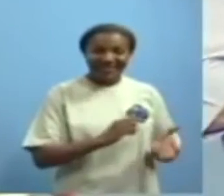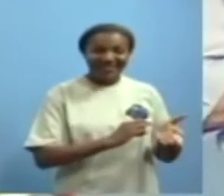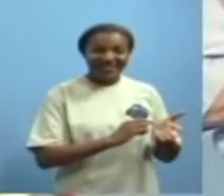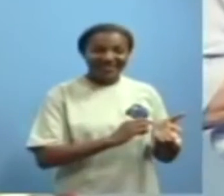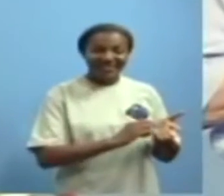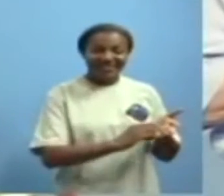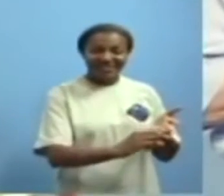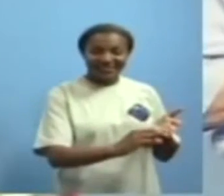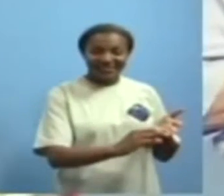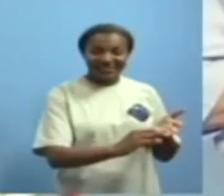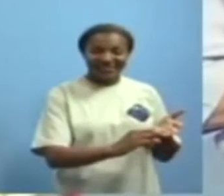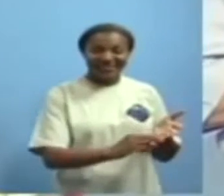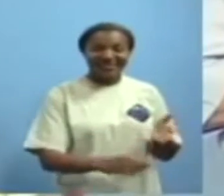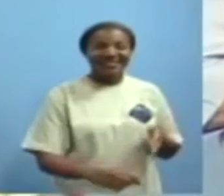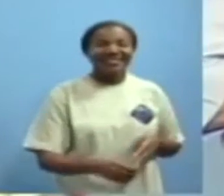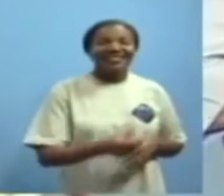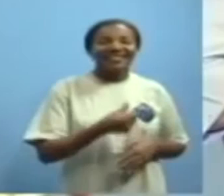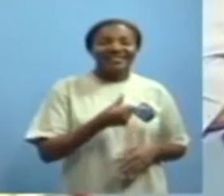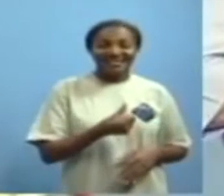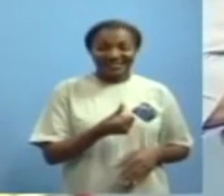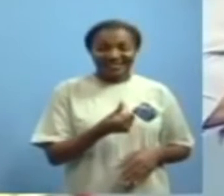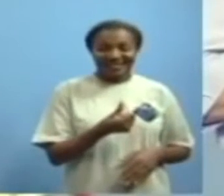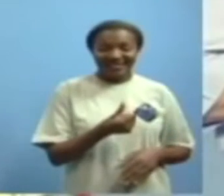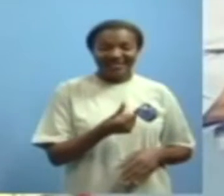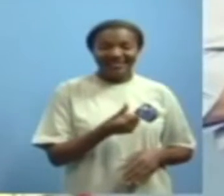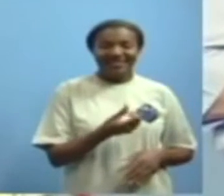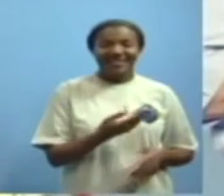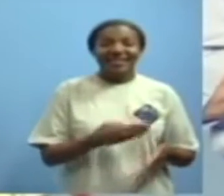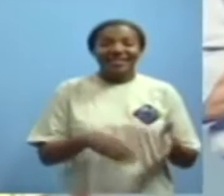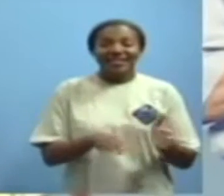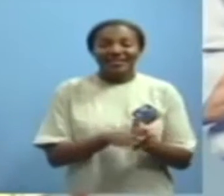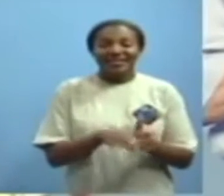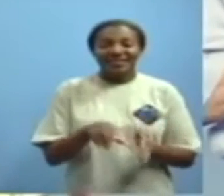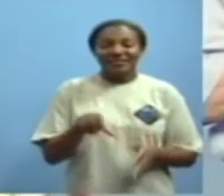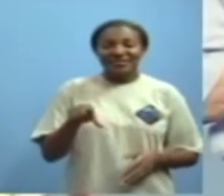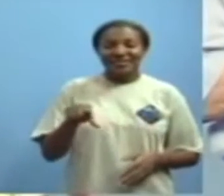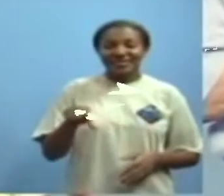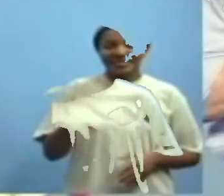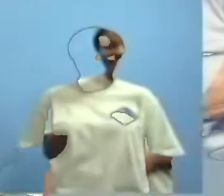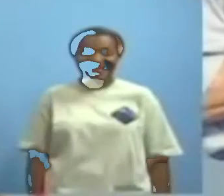versículos 6 e 7.